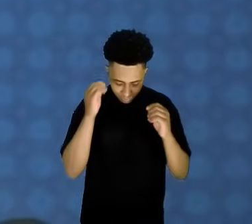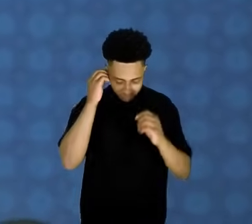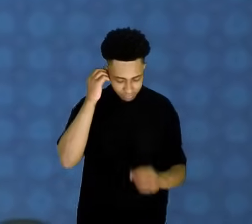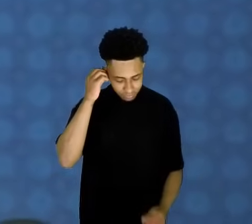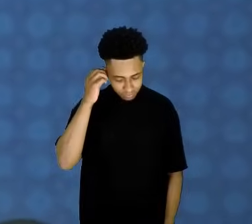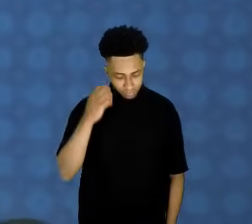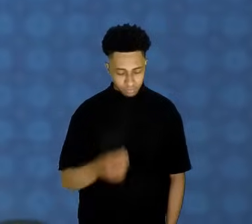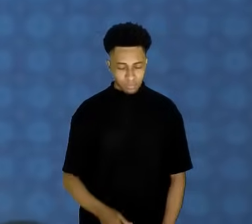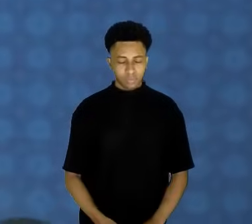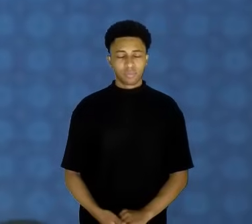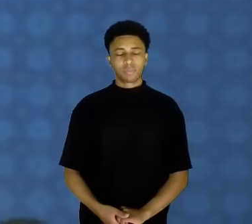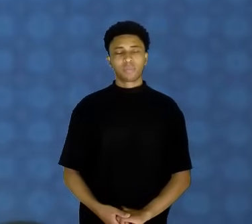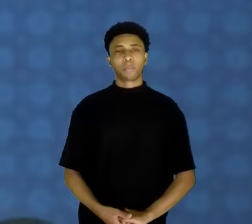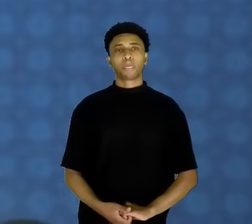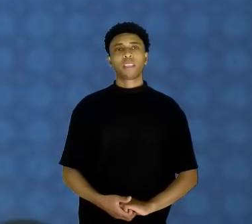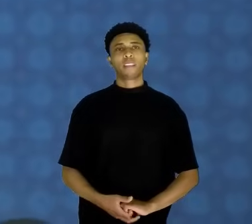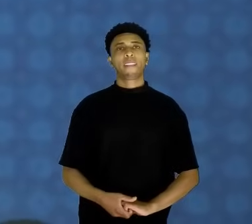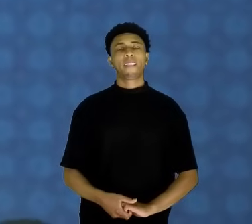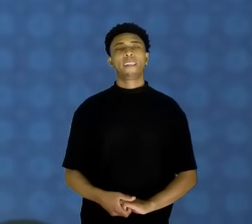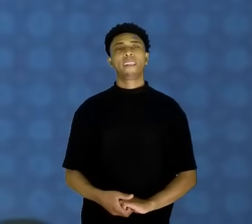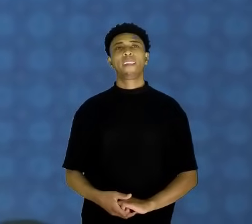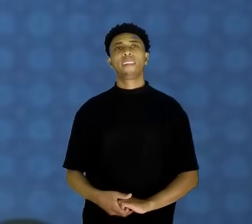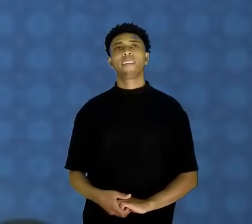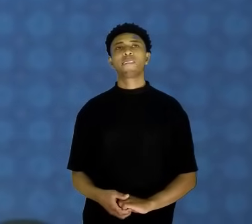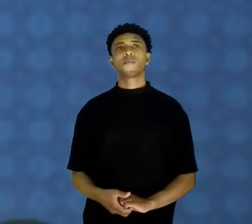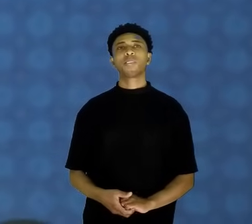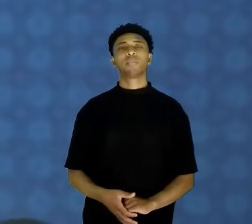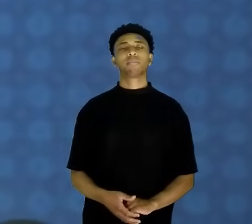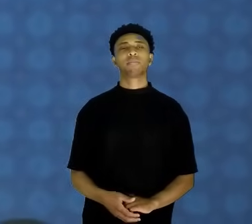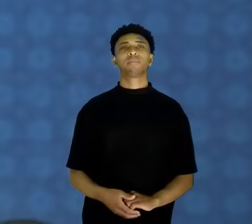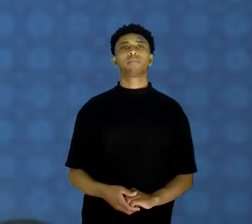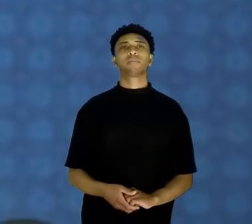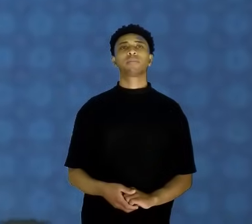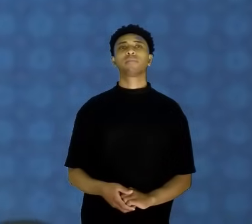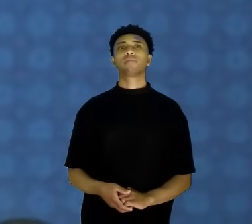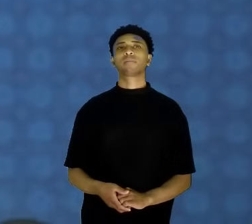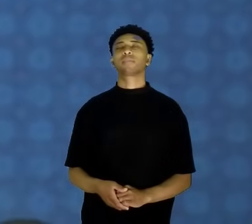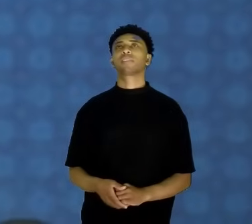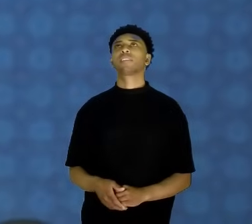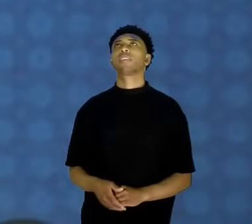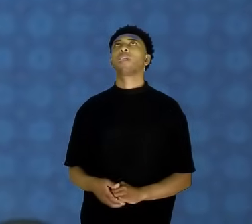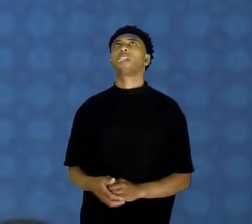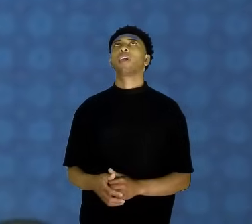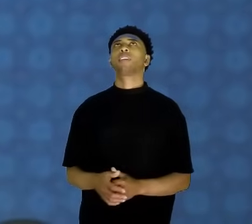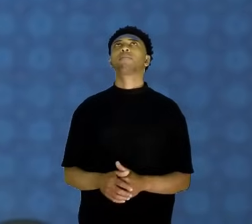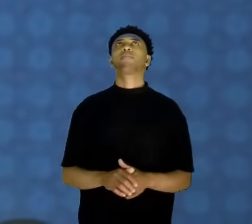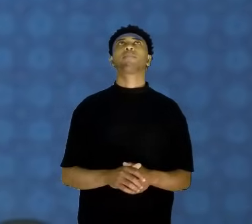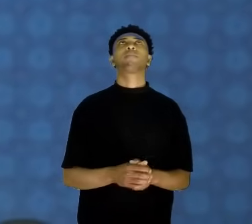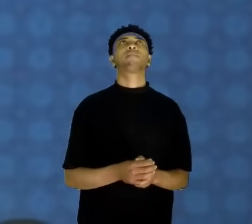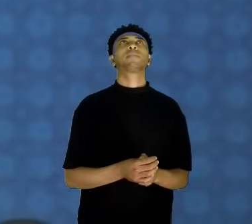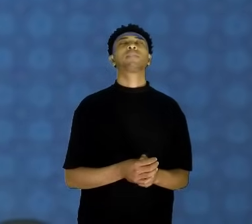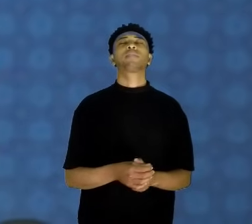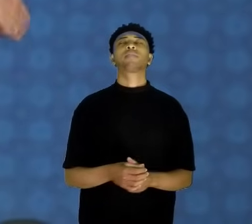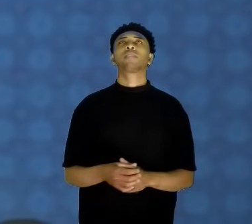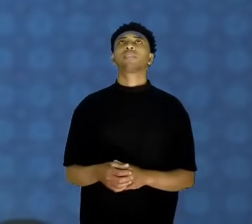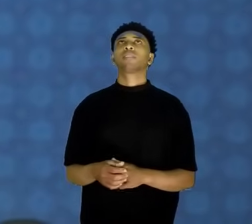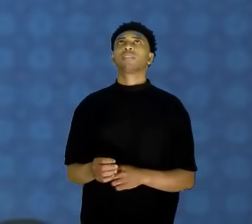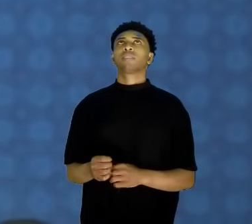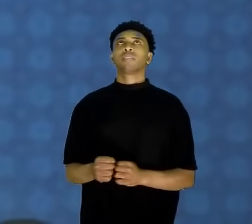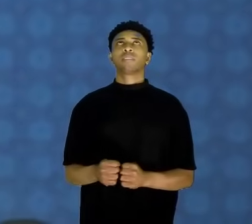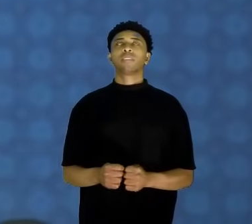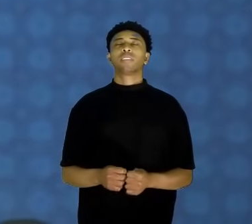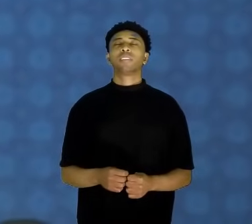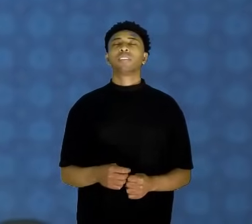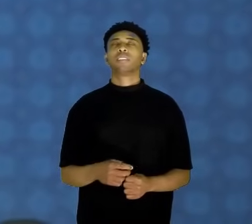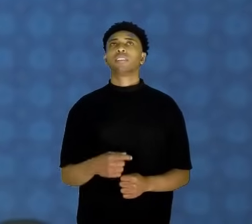que ia mudar, ele falou que ia mudar, ele me prometeu. Mas de novo ele fez. Ele não sabe que eu sei, mas eu já percebi que ele caiu de